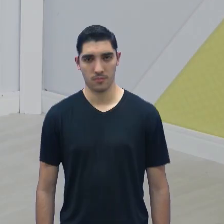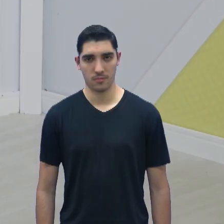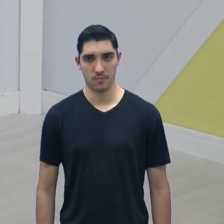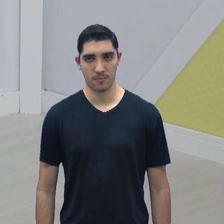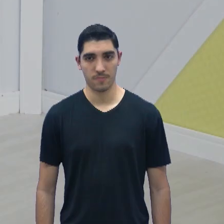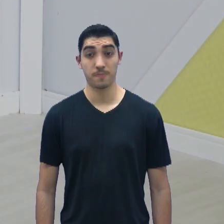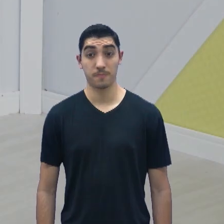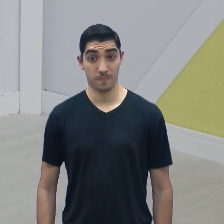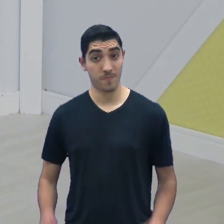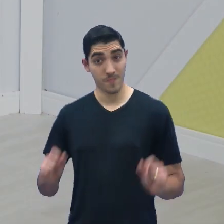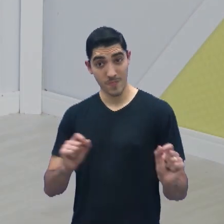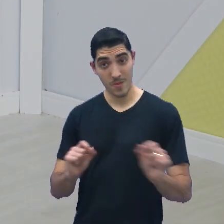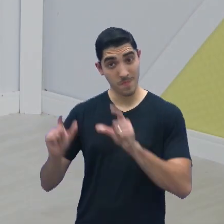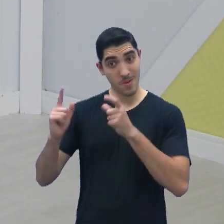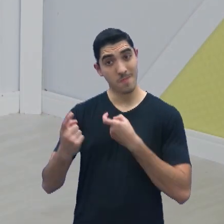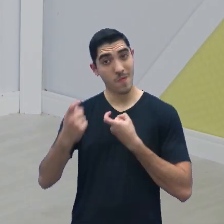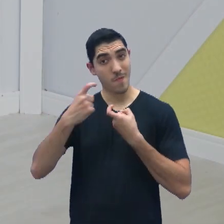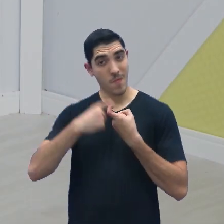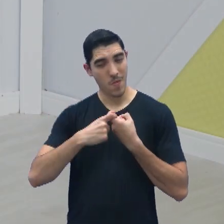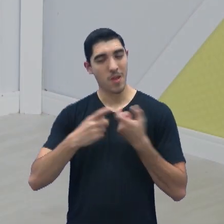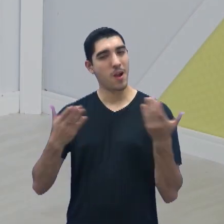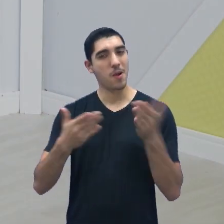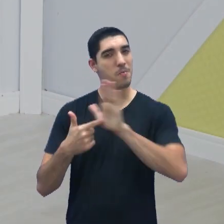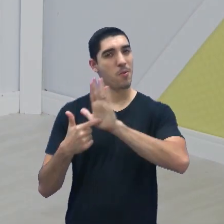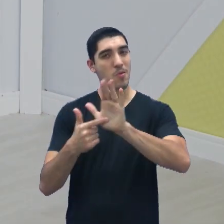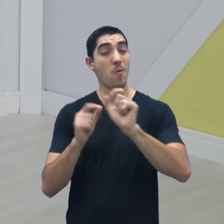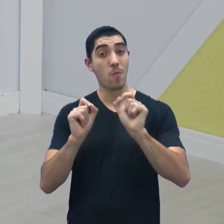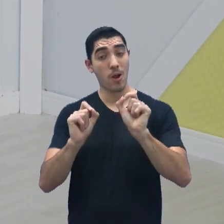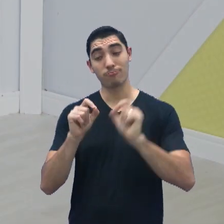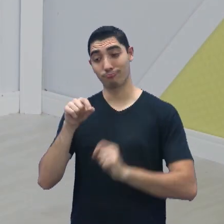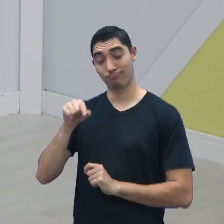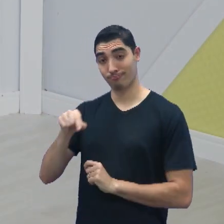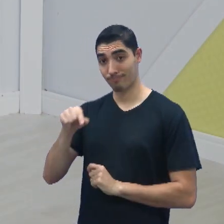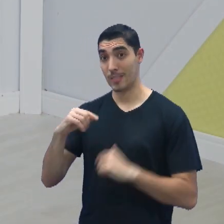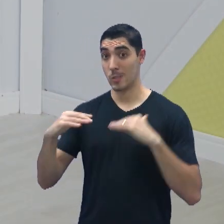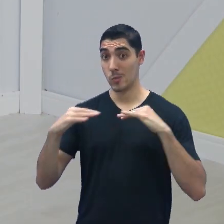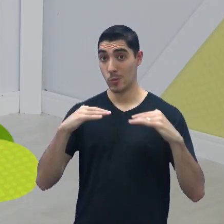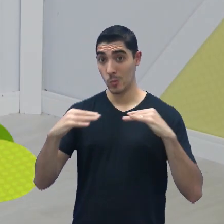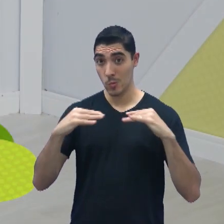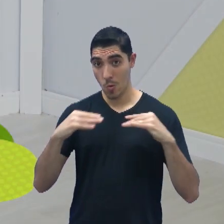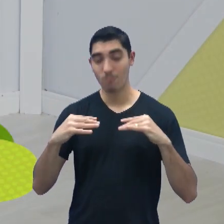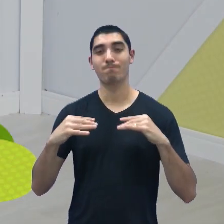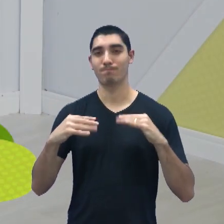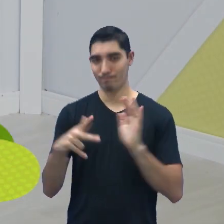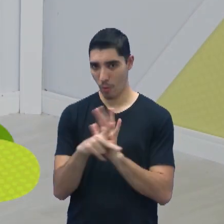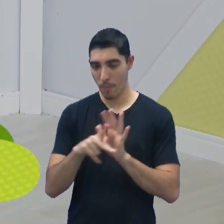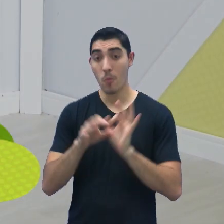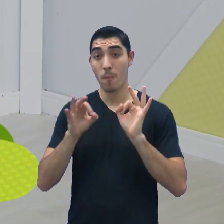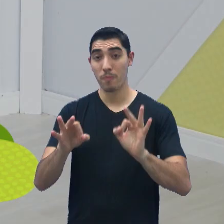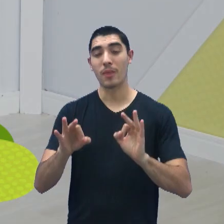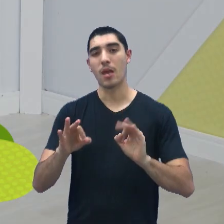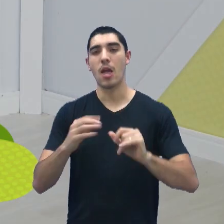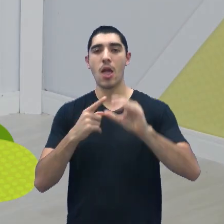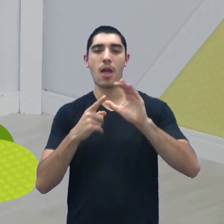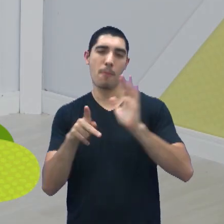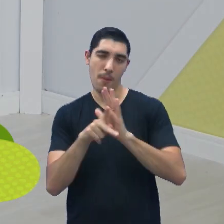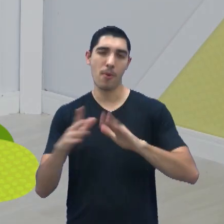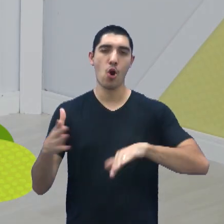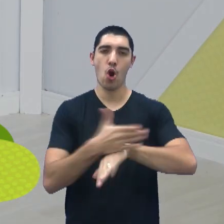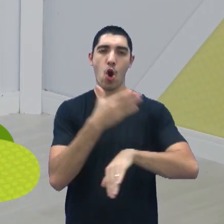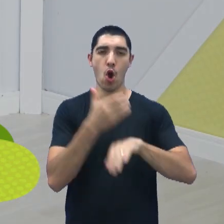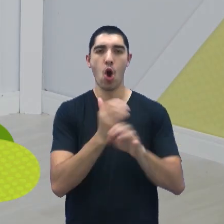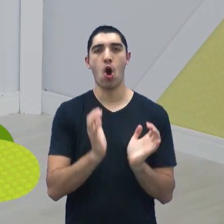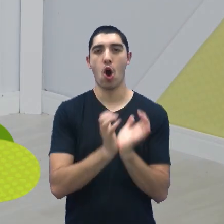Muito bem, estamos de volta com o Hora do Esporte, agora para falar da decisão de quartas de final da Copa Paulista, que terá